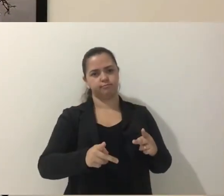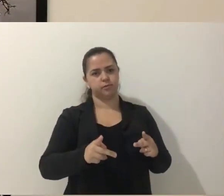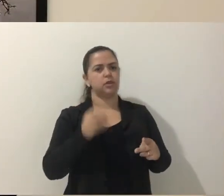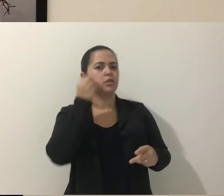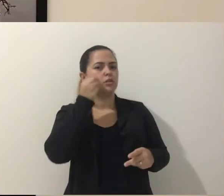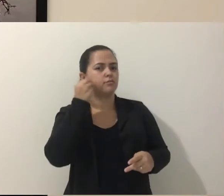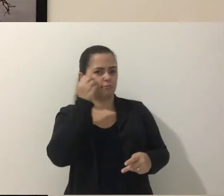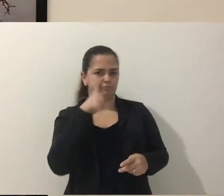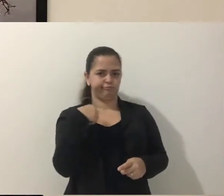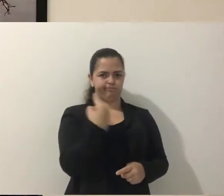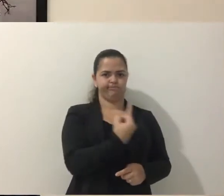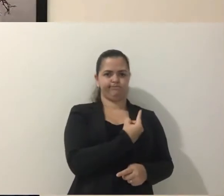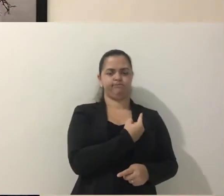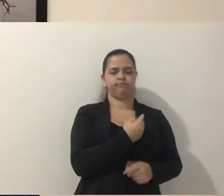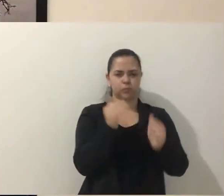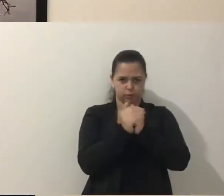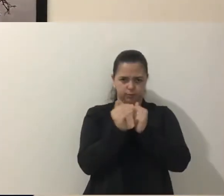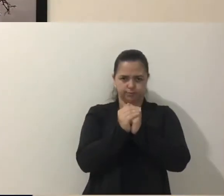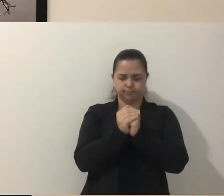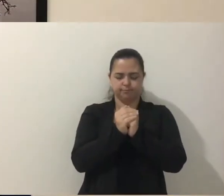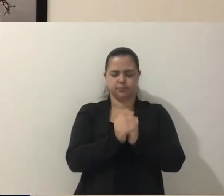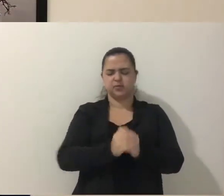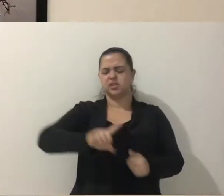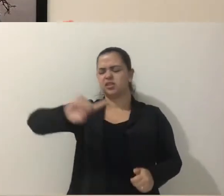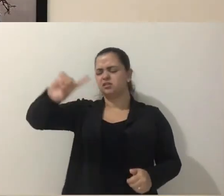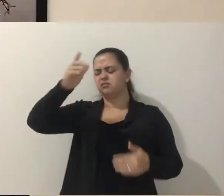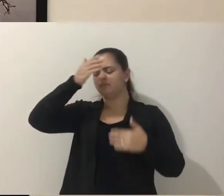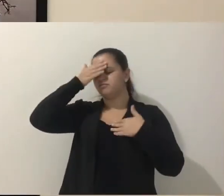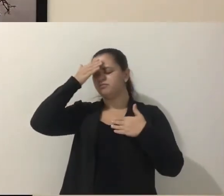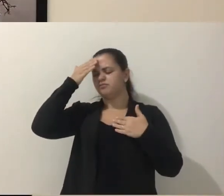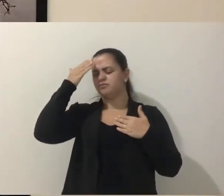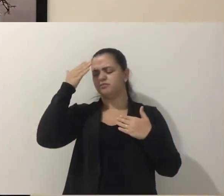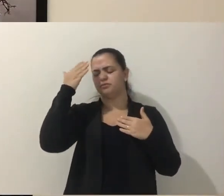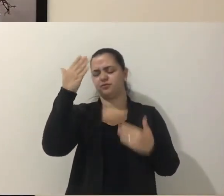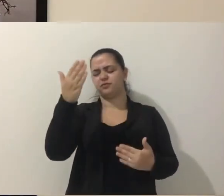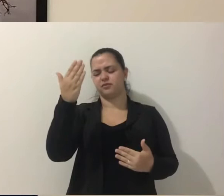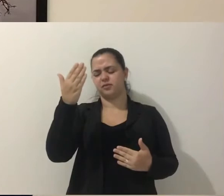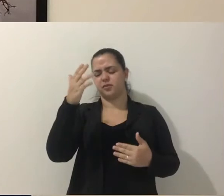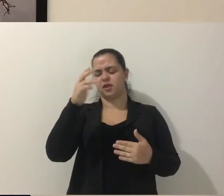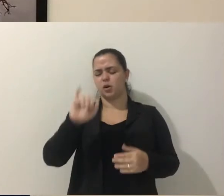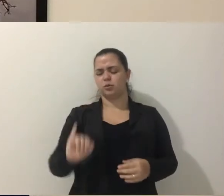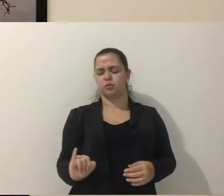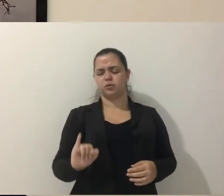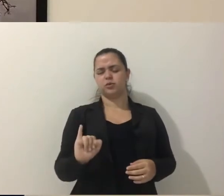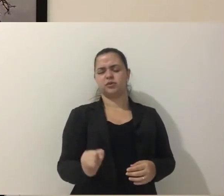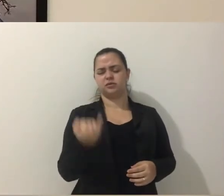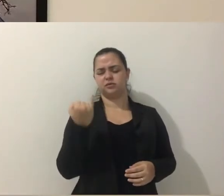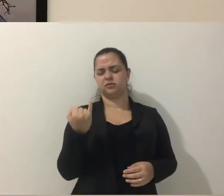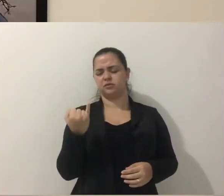verdades. Vamos orar? Deus, muito obrigado por essa oportunidade, muito obrigado por esse